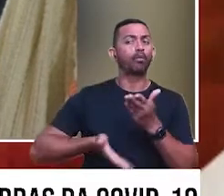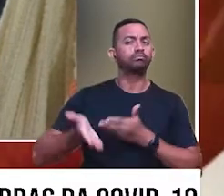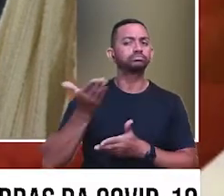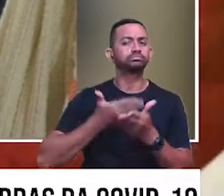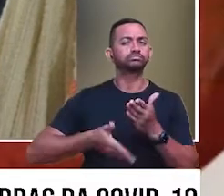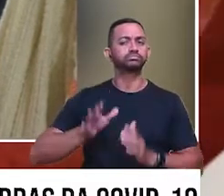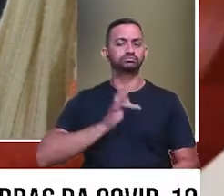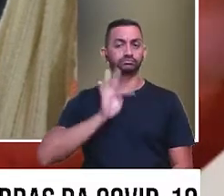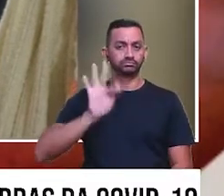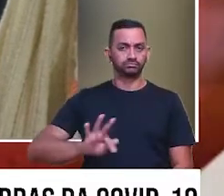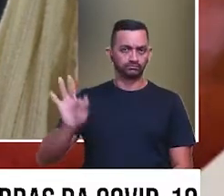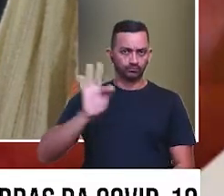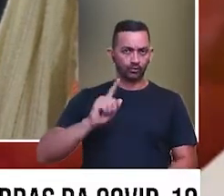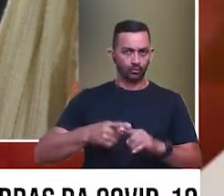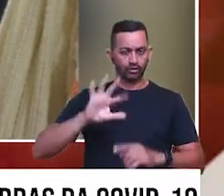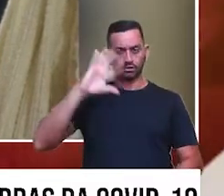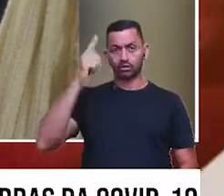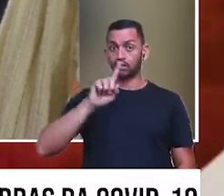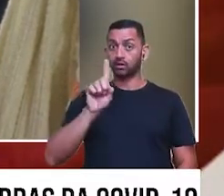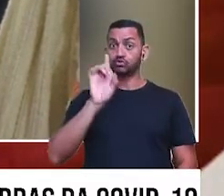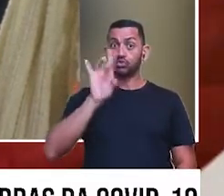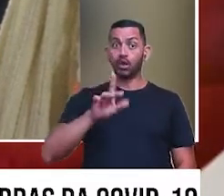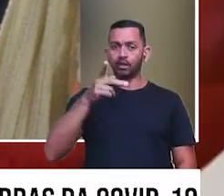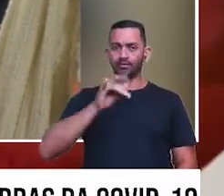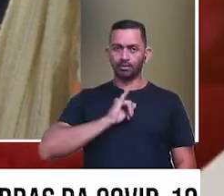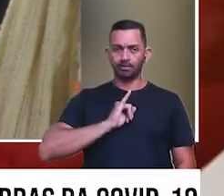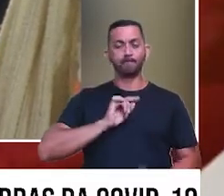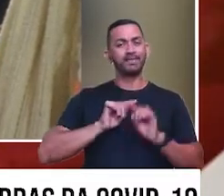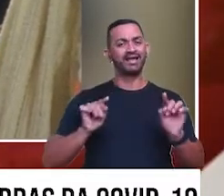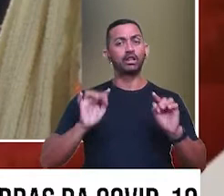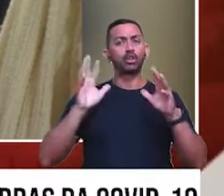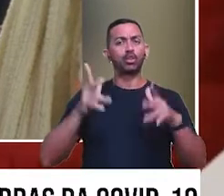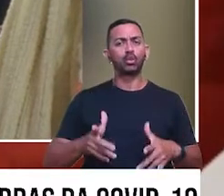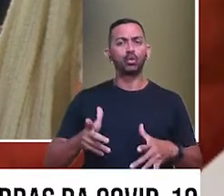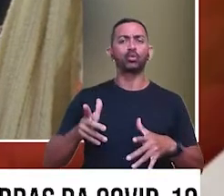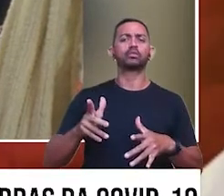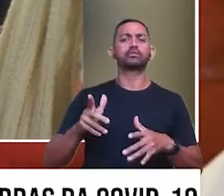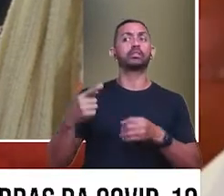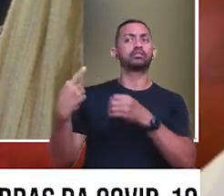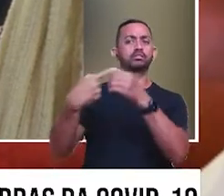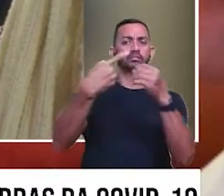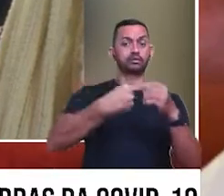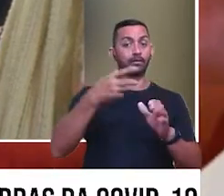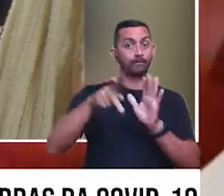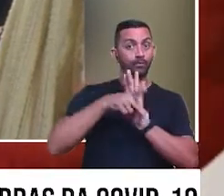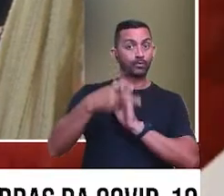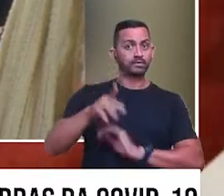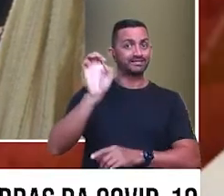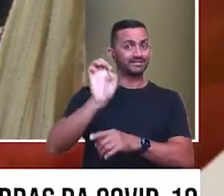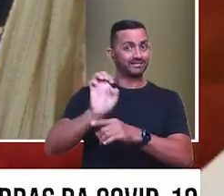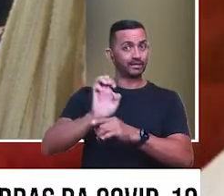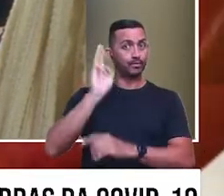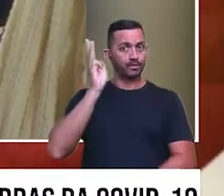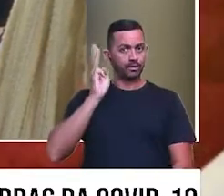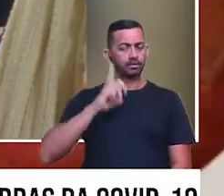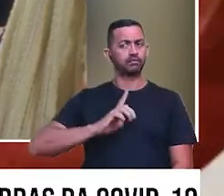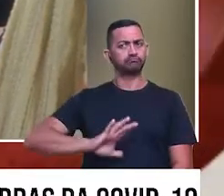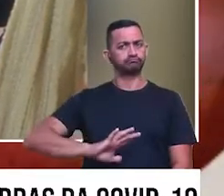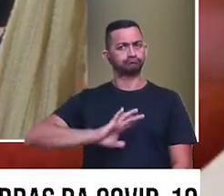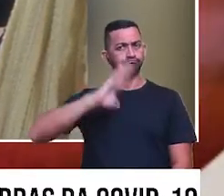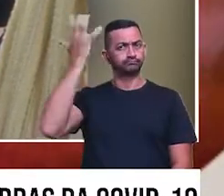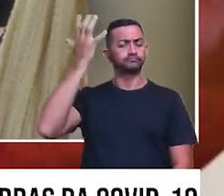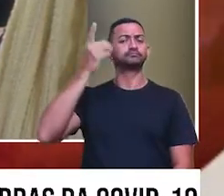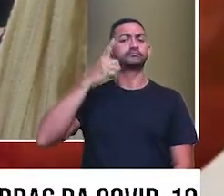essas movimentações da Polícia Federal, que acontece não só aqui em Imperatriz, mas também em outras cidades aqui do nosso estado, que